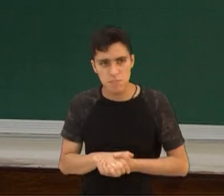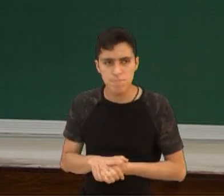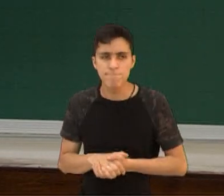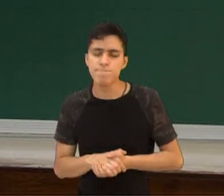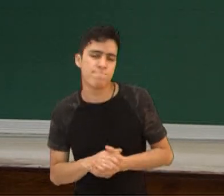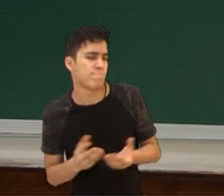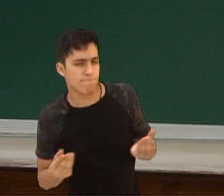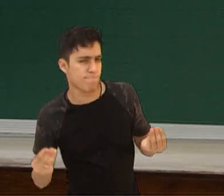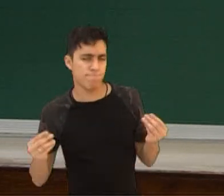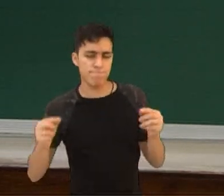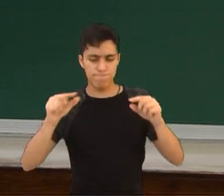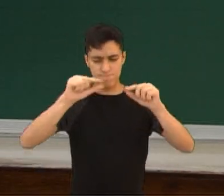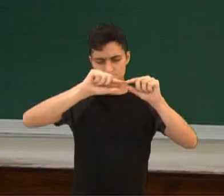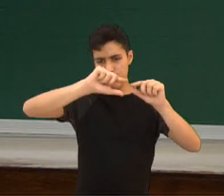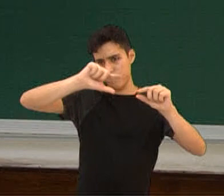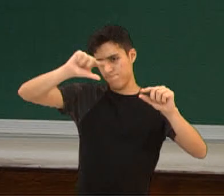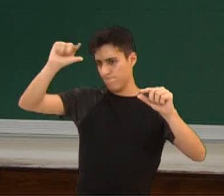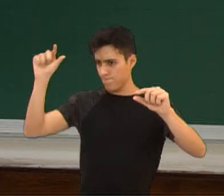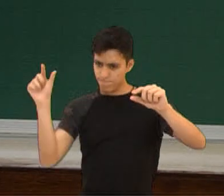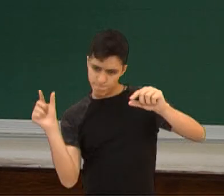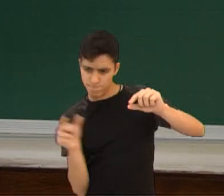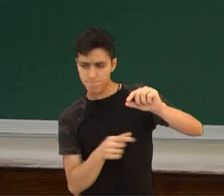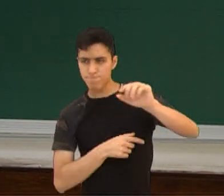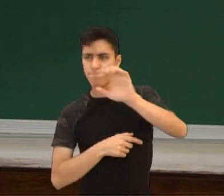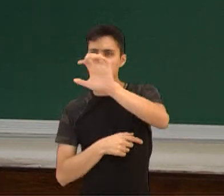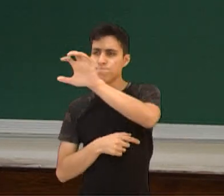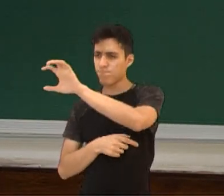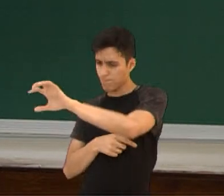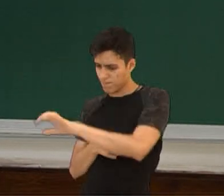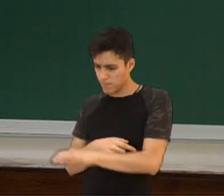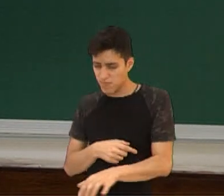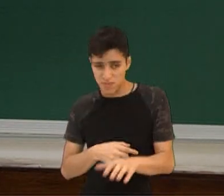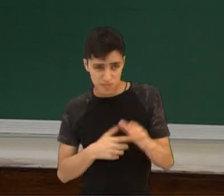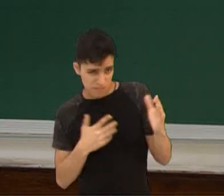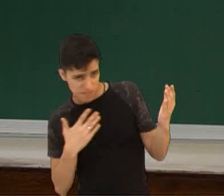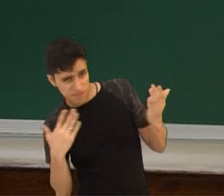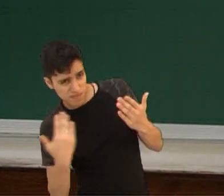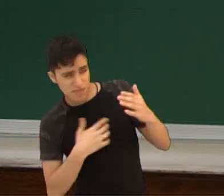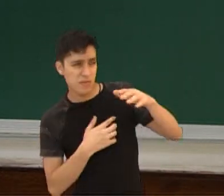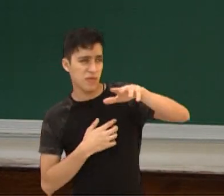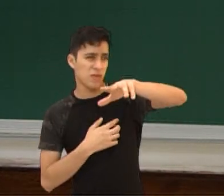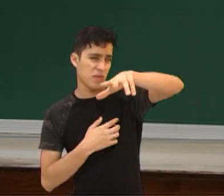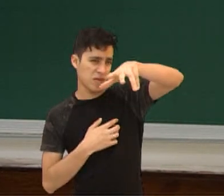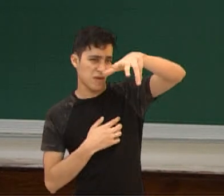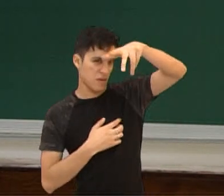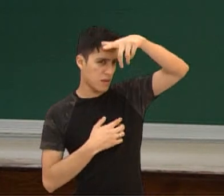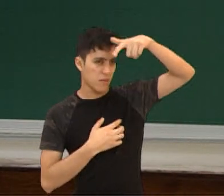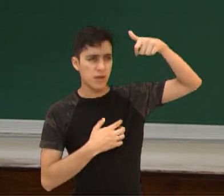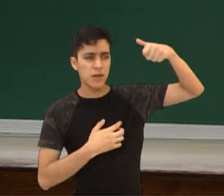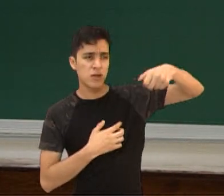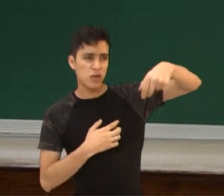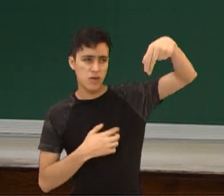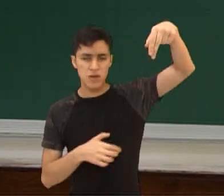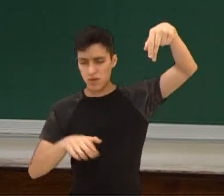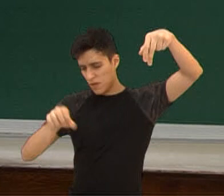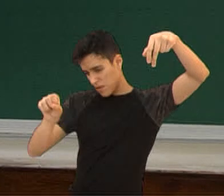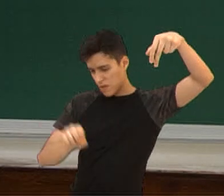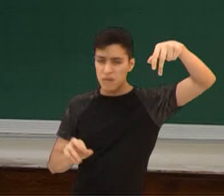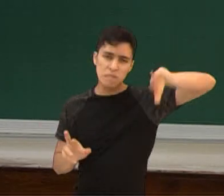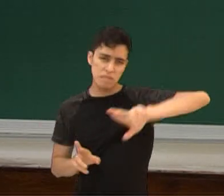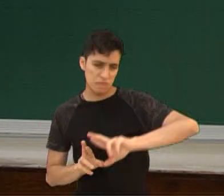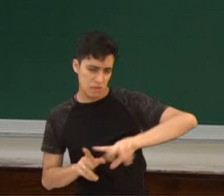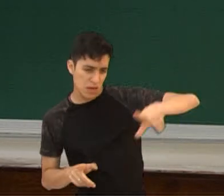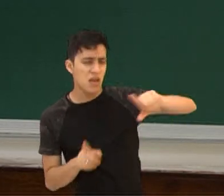praticamente várias áreas do país, se a gente for ver aqui no mapa, se eu comparar a parte norte e a parte sul, vou encontrar diferenças. Mas, em geral,